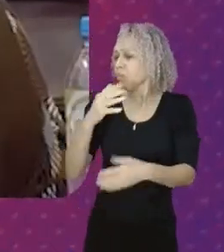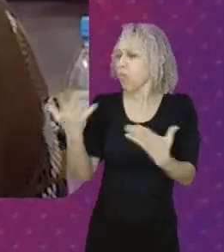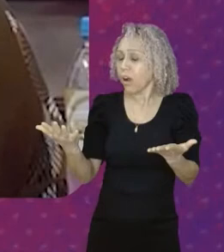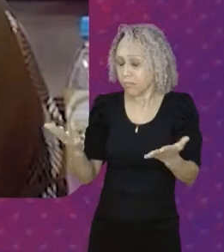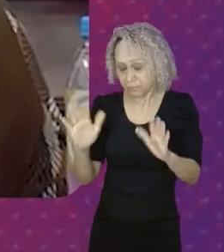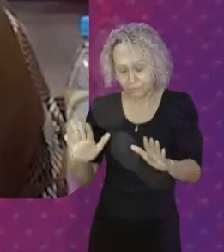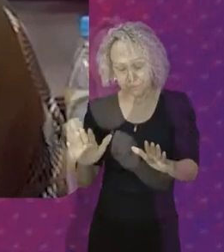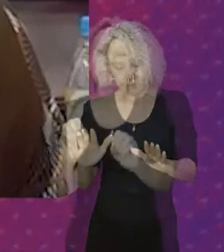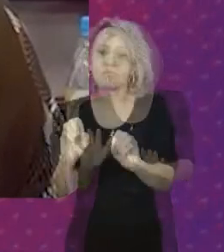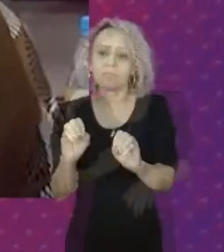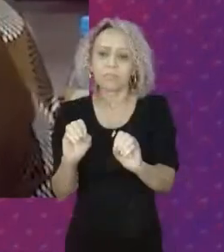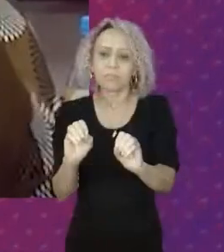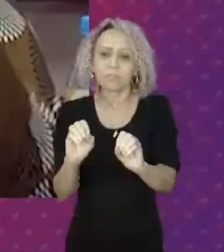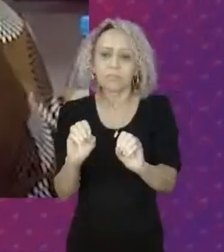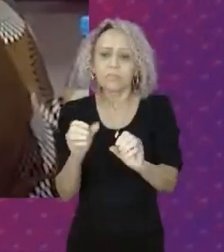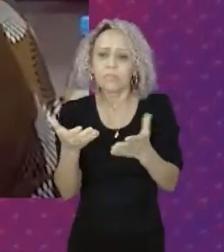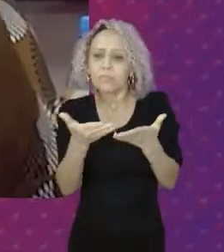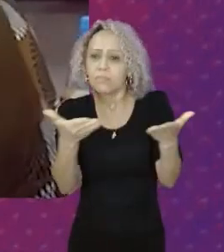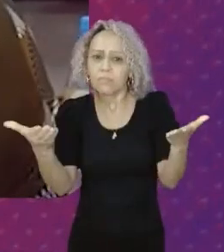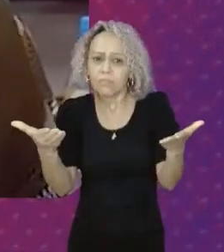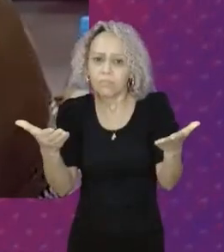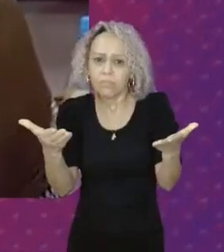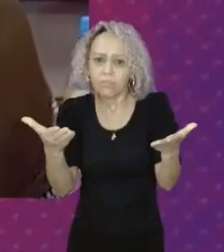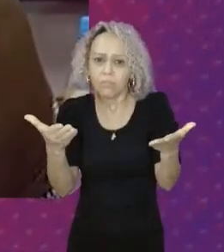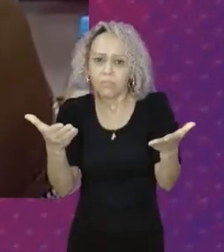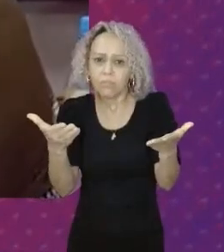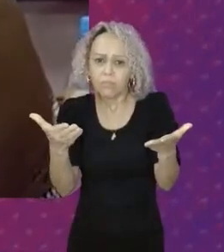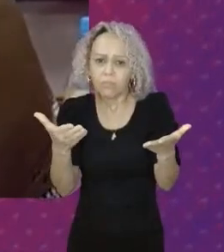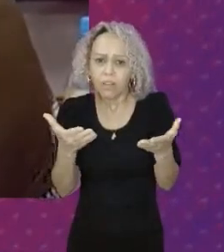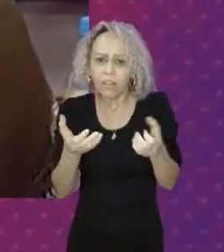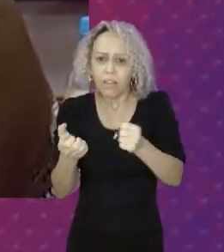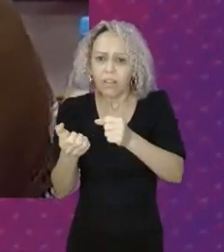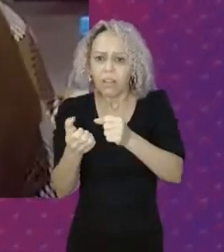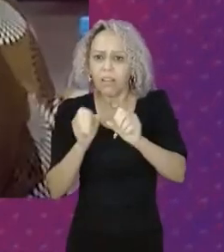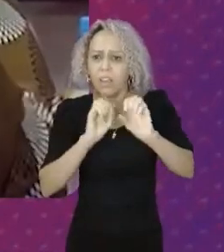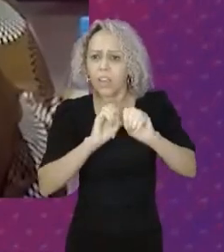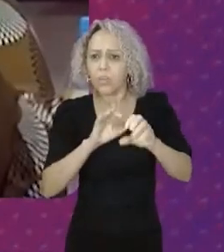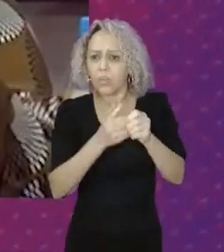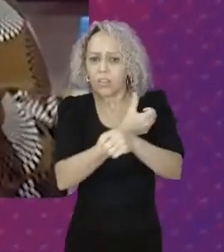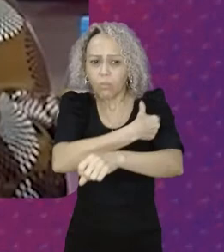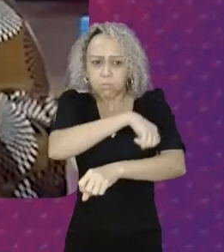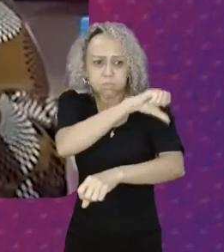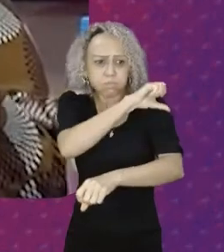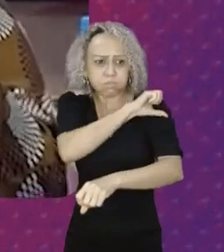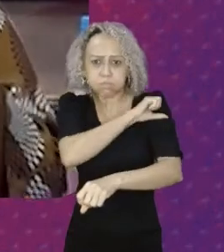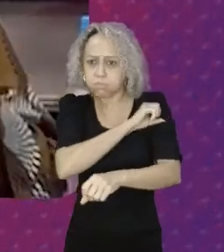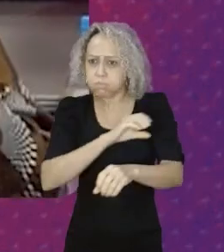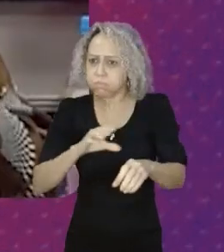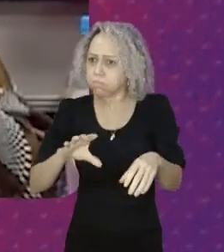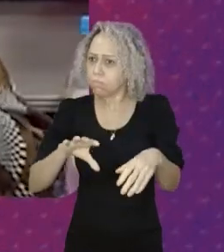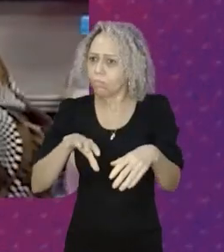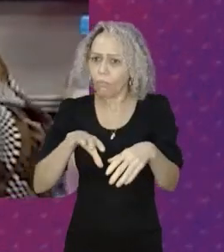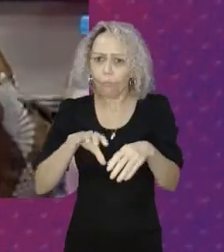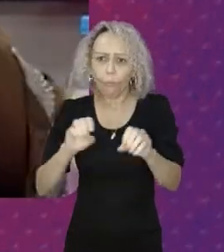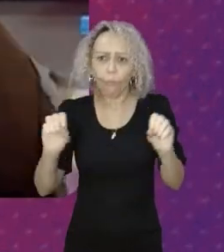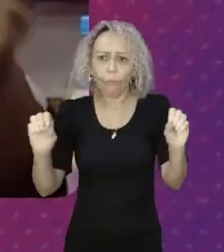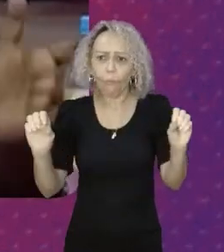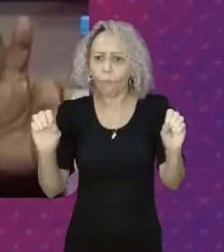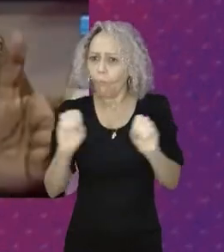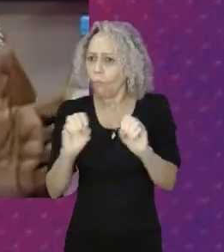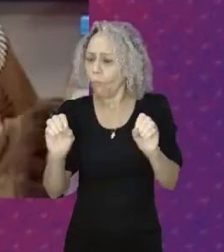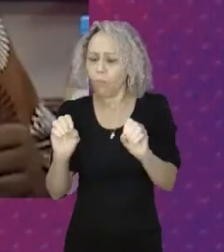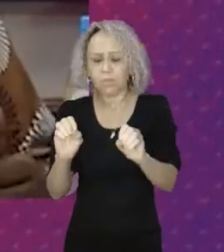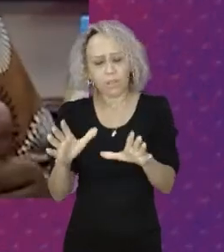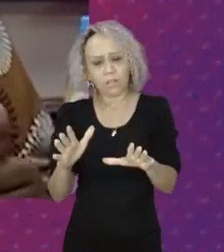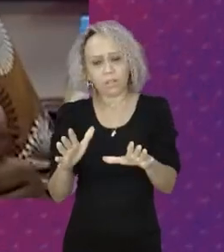educação, que não concluíram a educação básica, que não acessaram a educação superior, que não